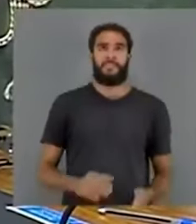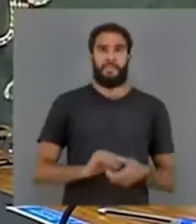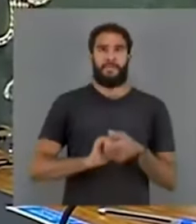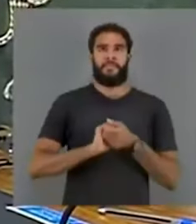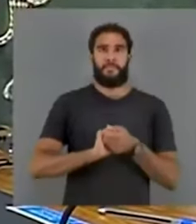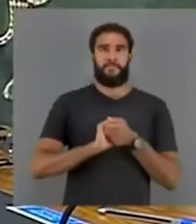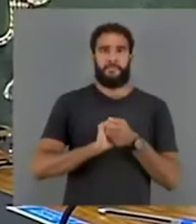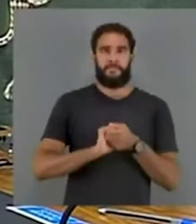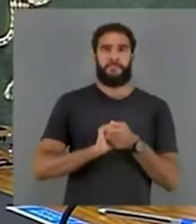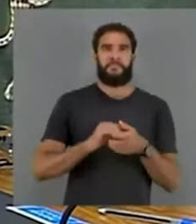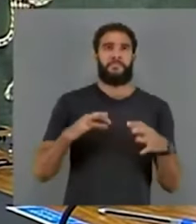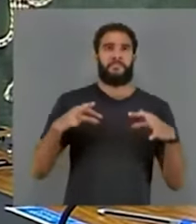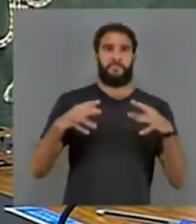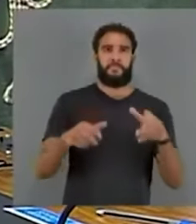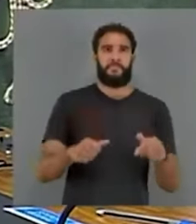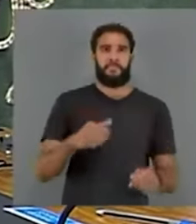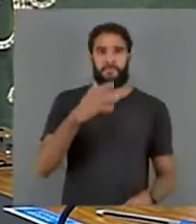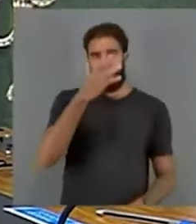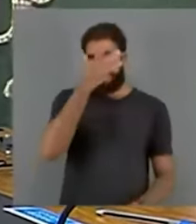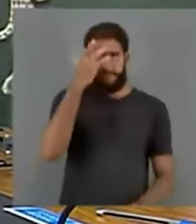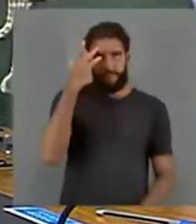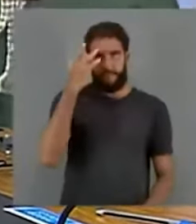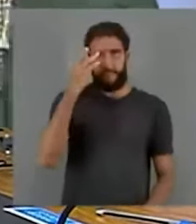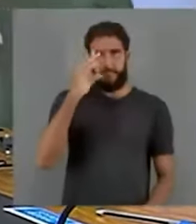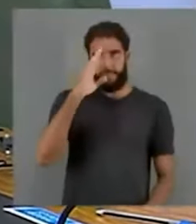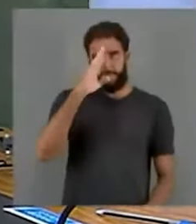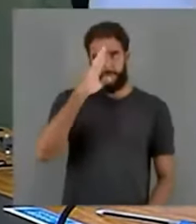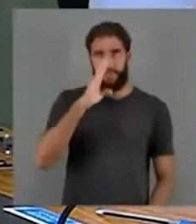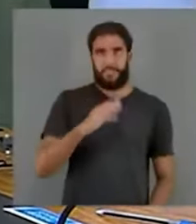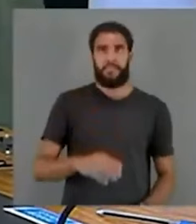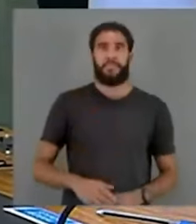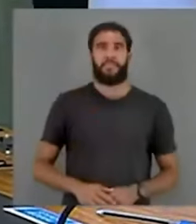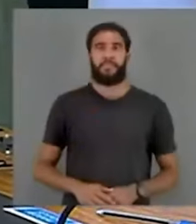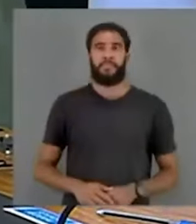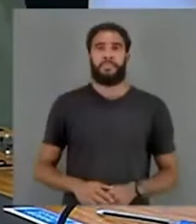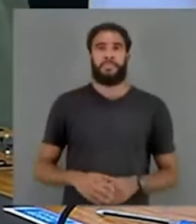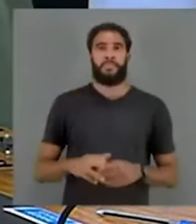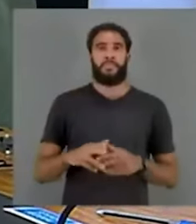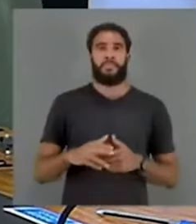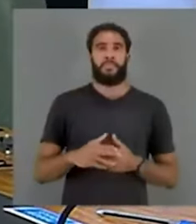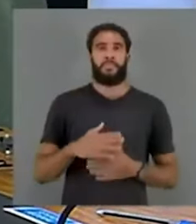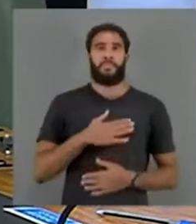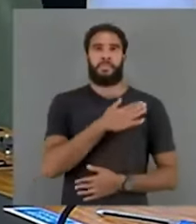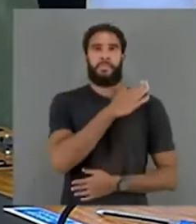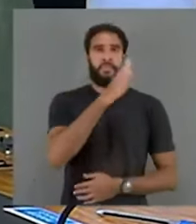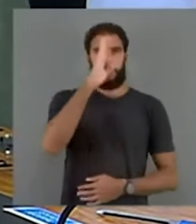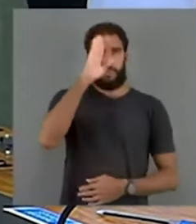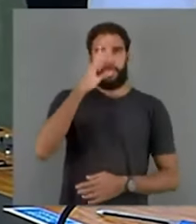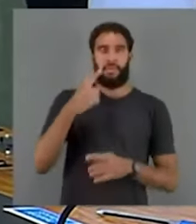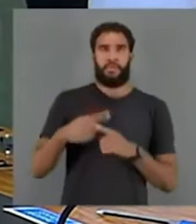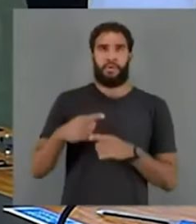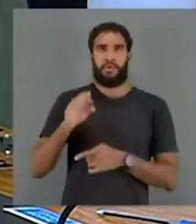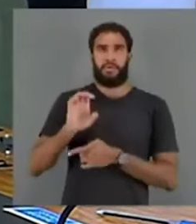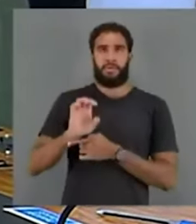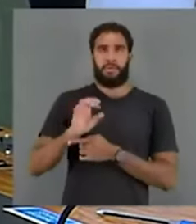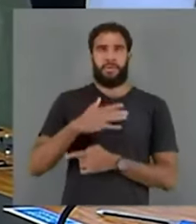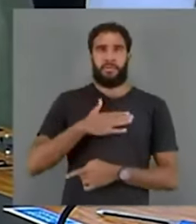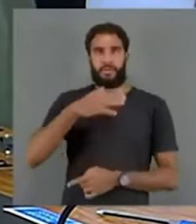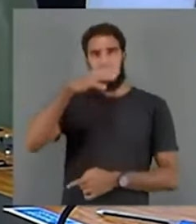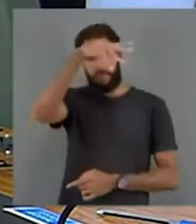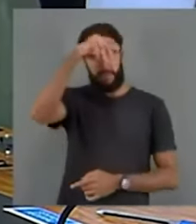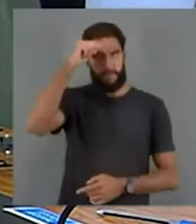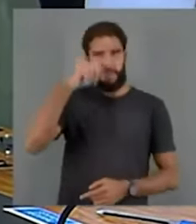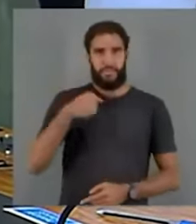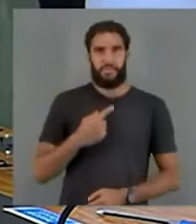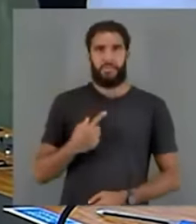todos os comandantes das nossas forças em especial do exército que lá na Amazônia no meu estado nós